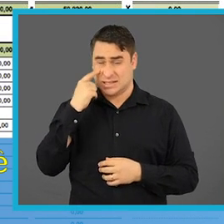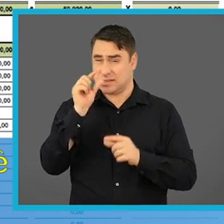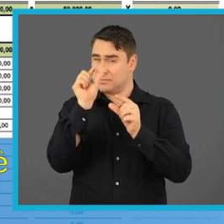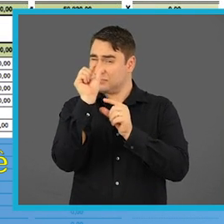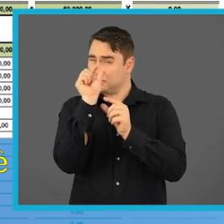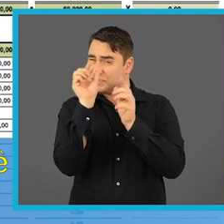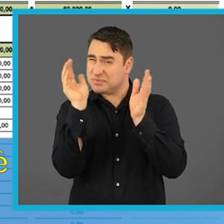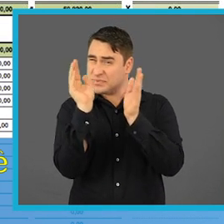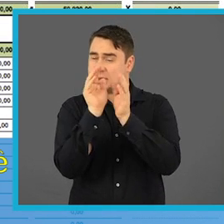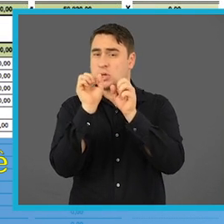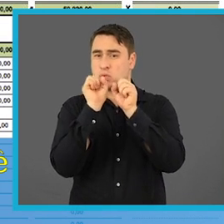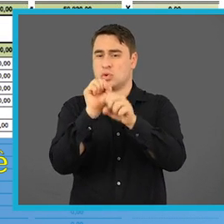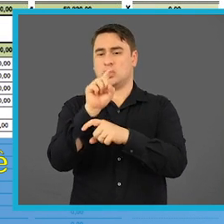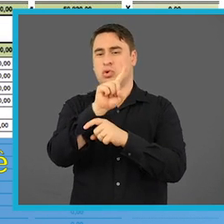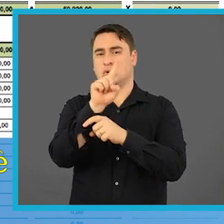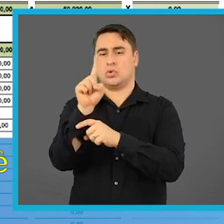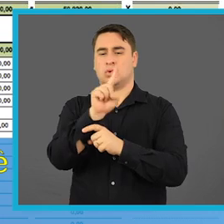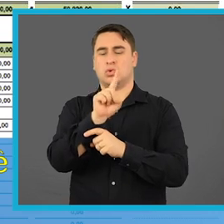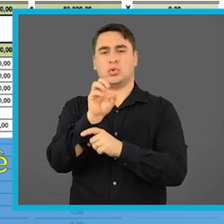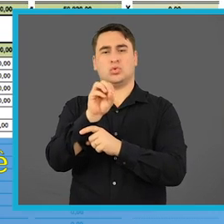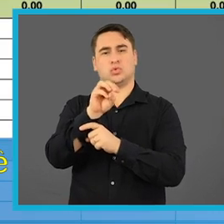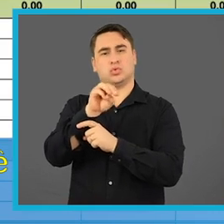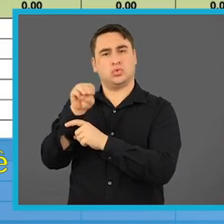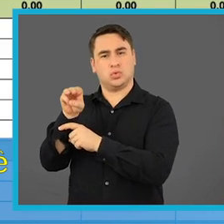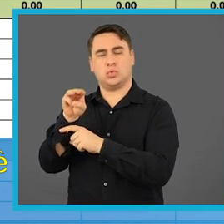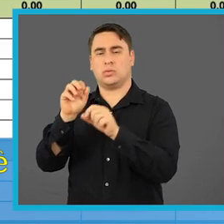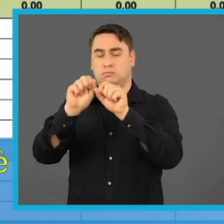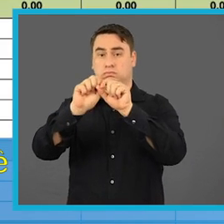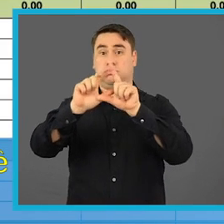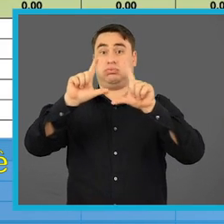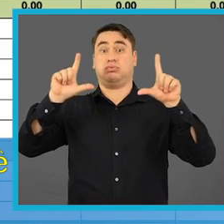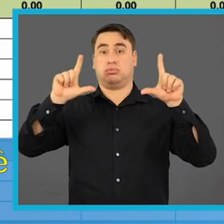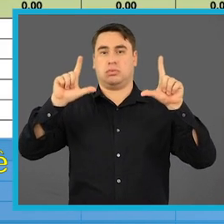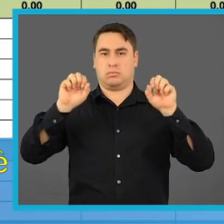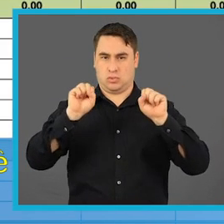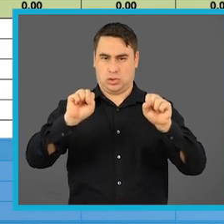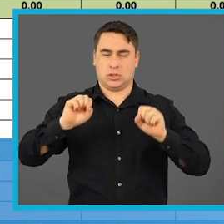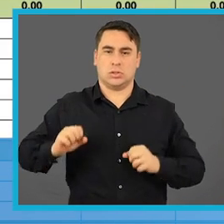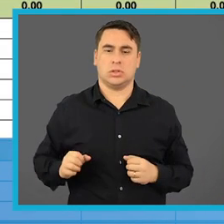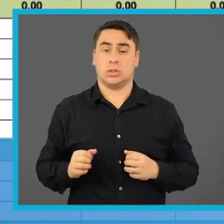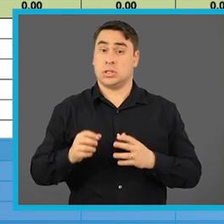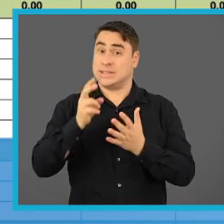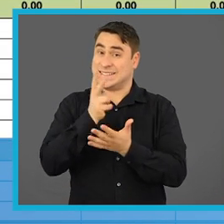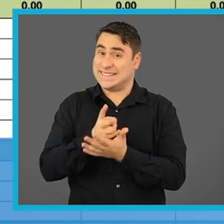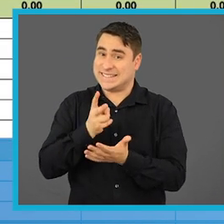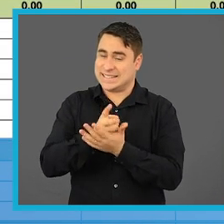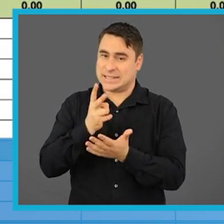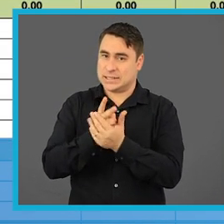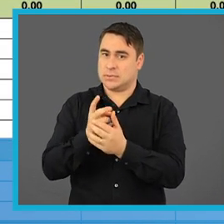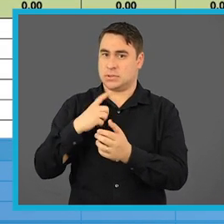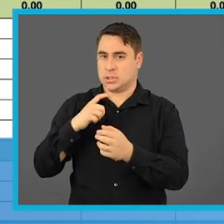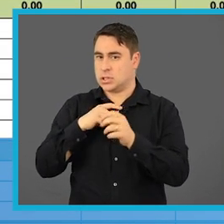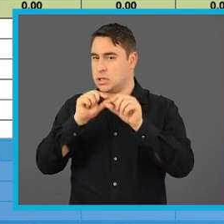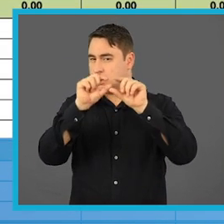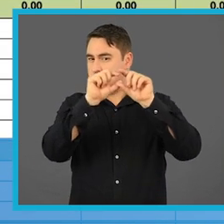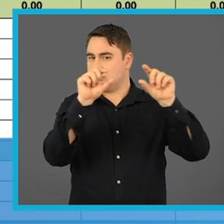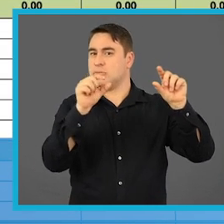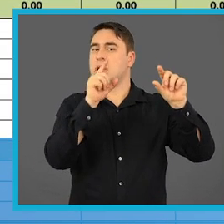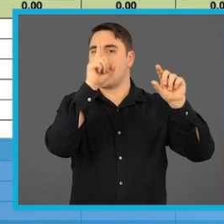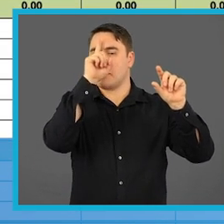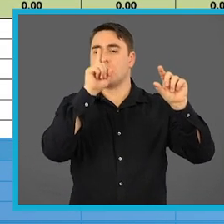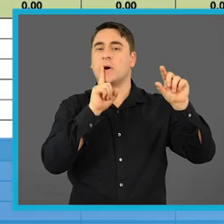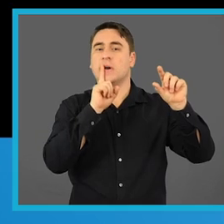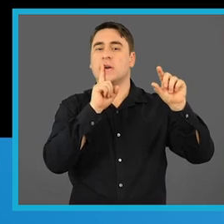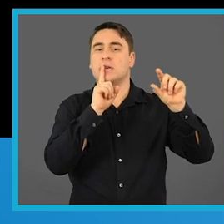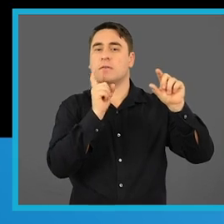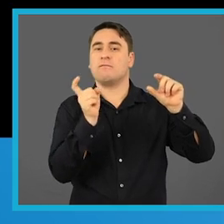está muito pequeno na tela, você pode ampliar da maneira que você acha conveniente. Lembrando sempre que no botão abaixo do